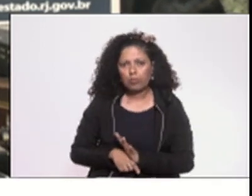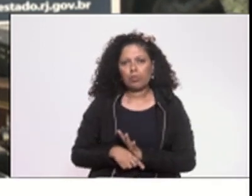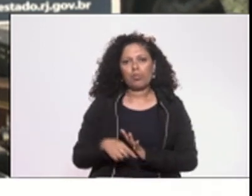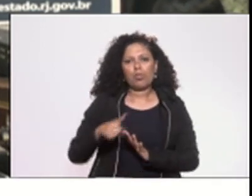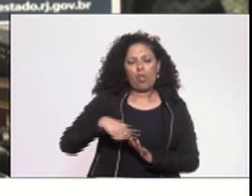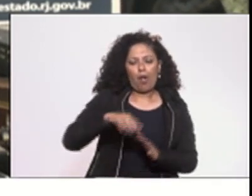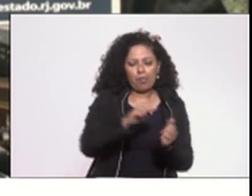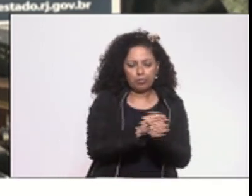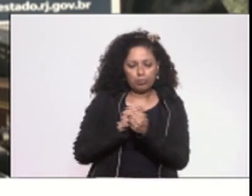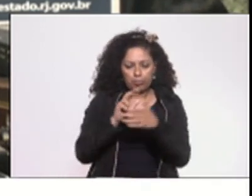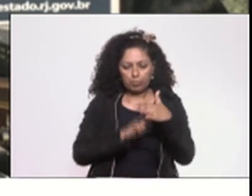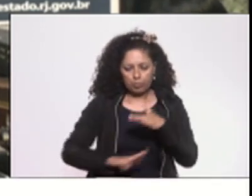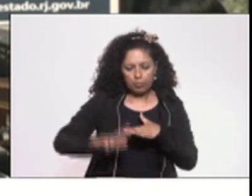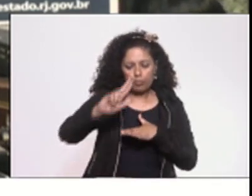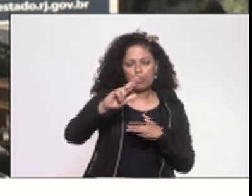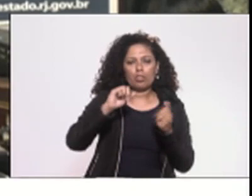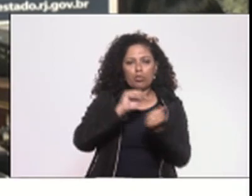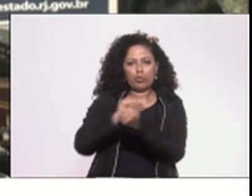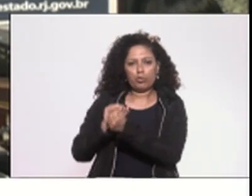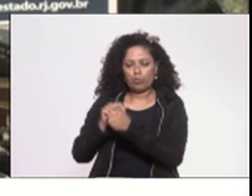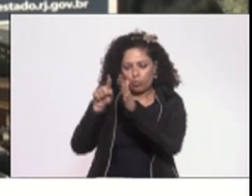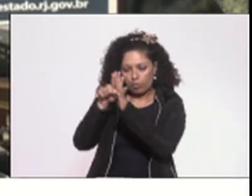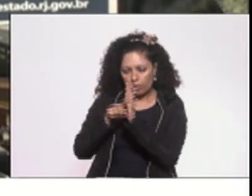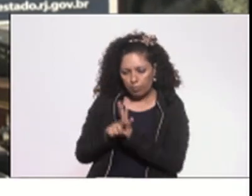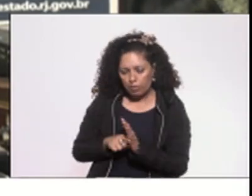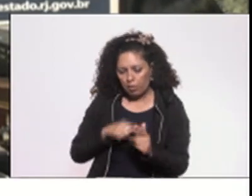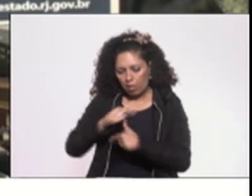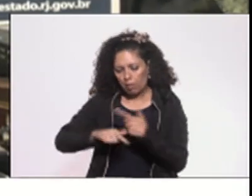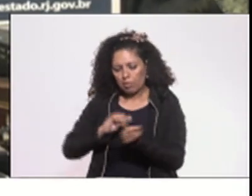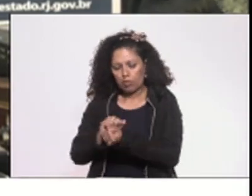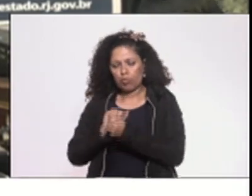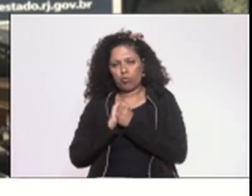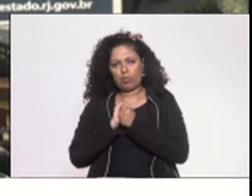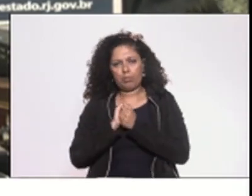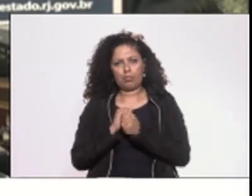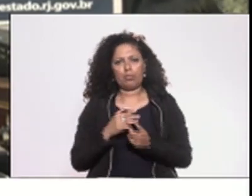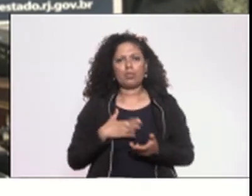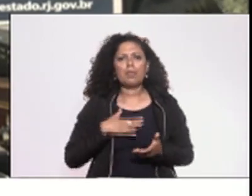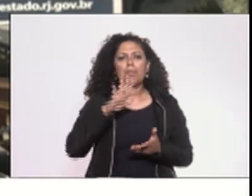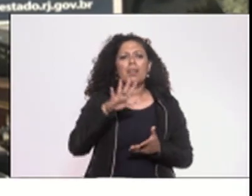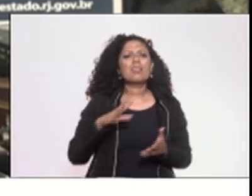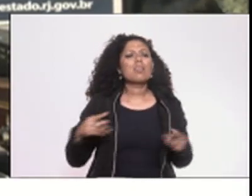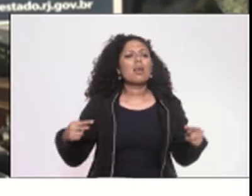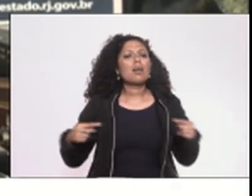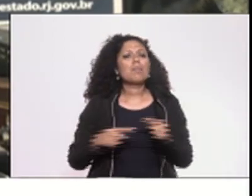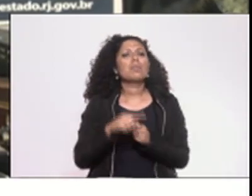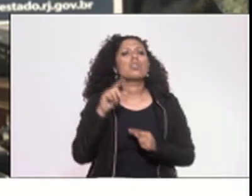em universidades ou em centros de pesquisa para trabalhar junto conosco. No sentido figurado, o que é